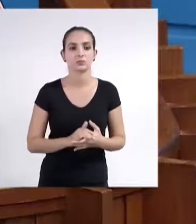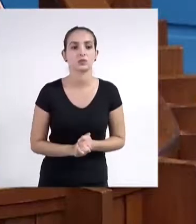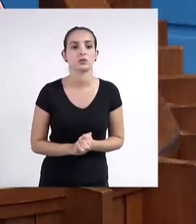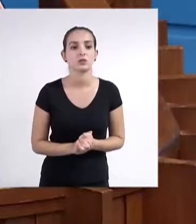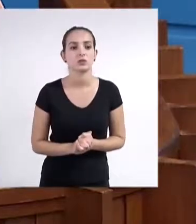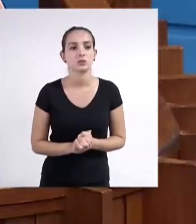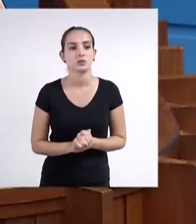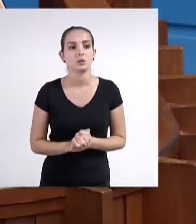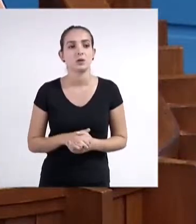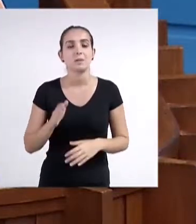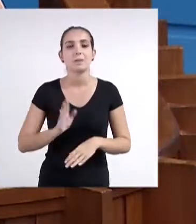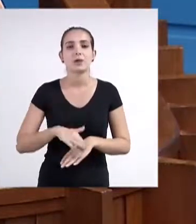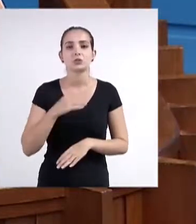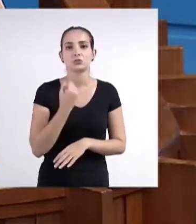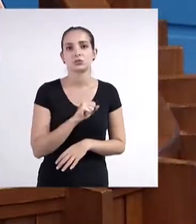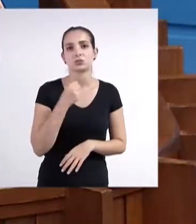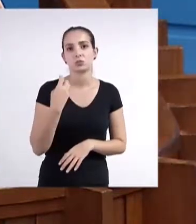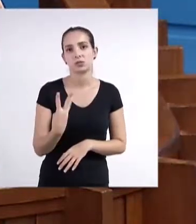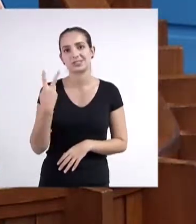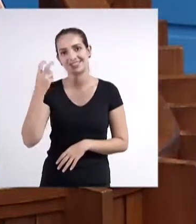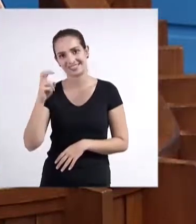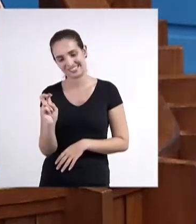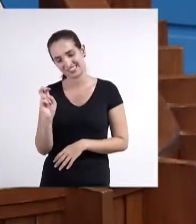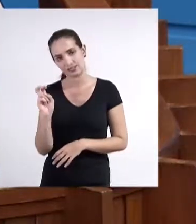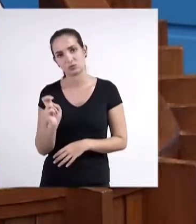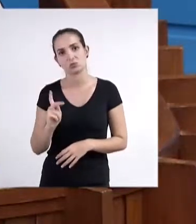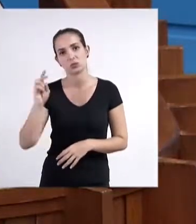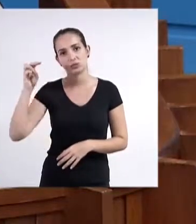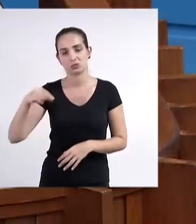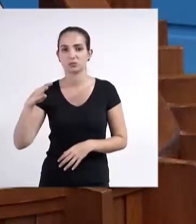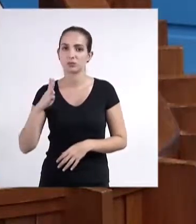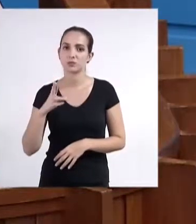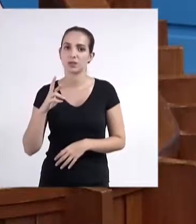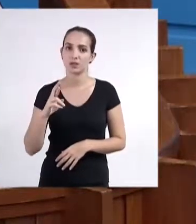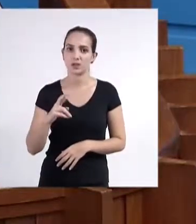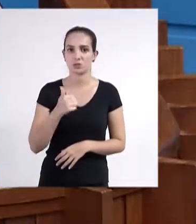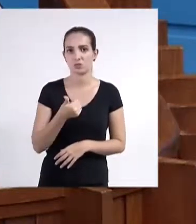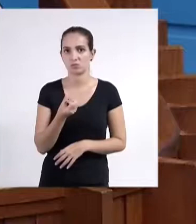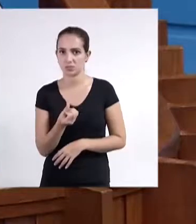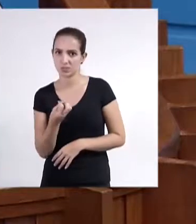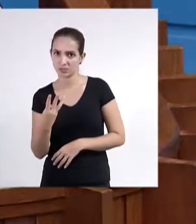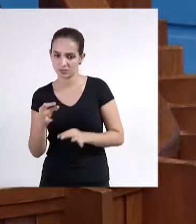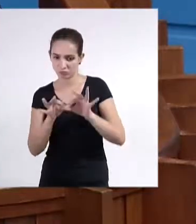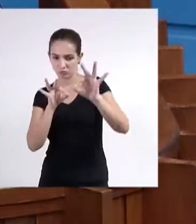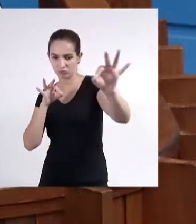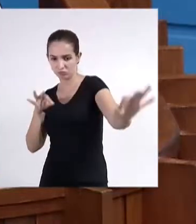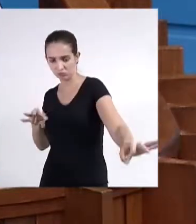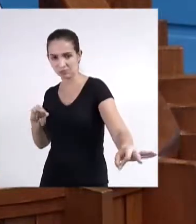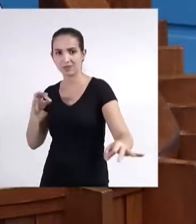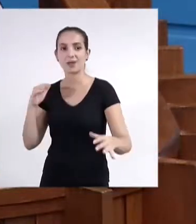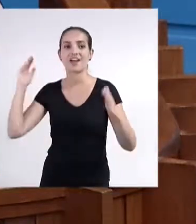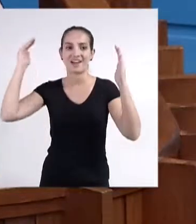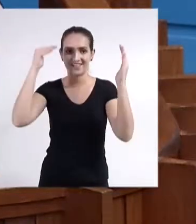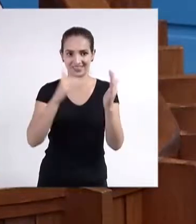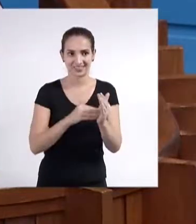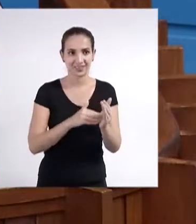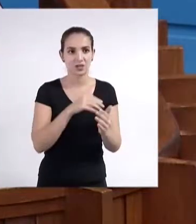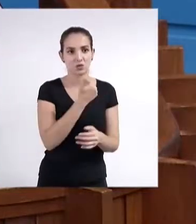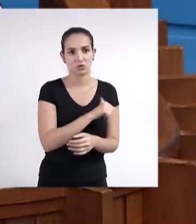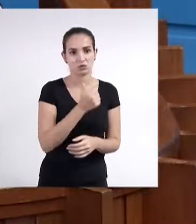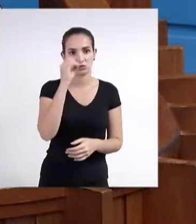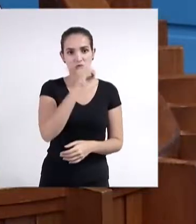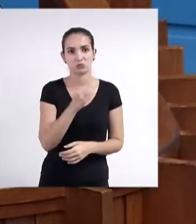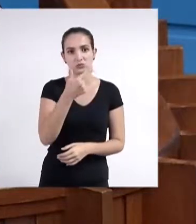trecho de mais de 845 quilômetros da BR-163 estar duplicada até 11 de outubro de